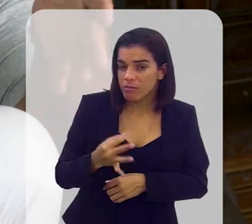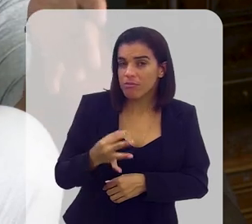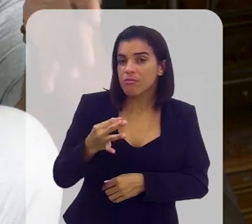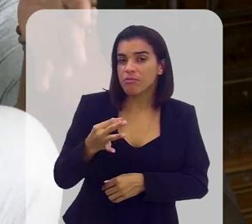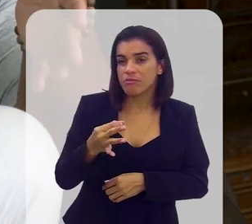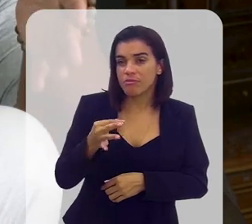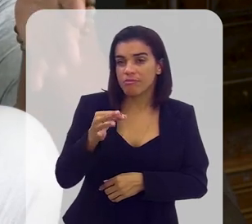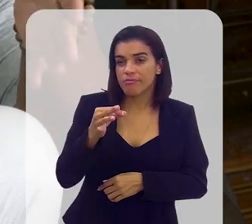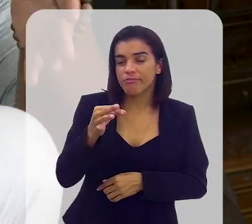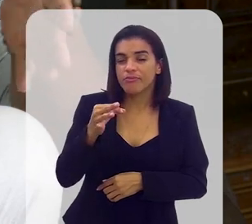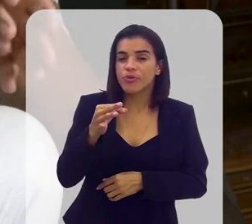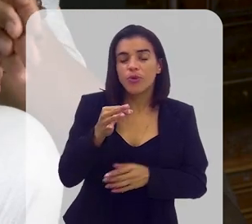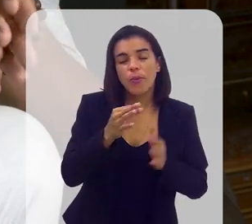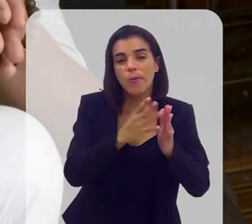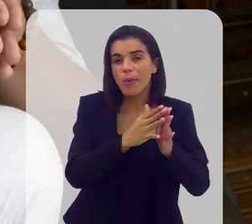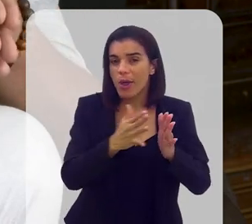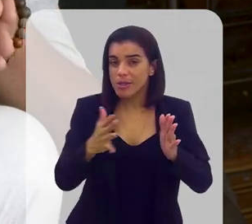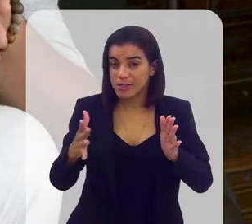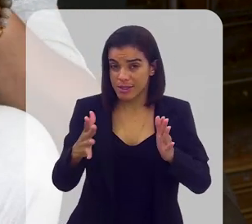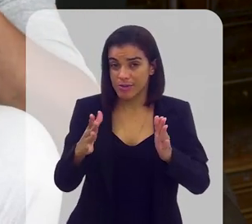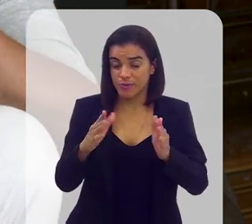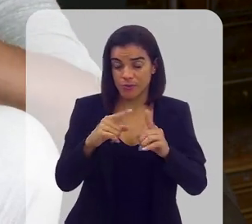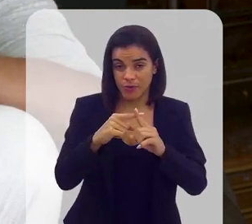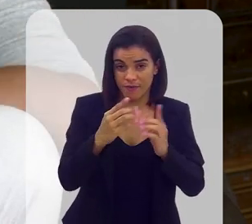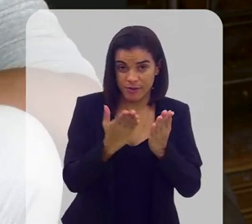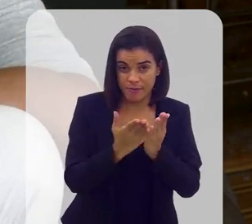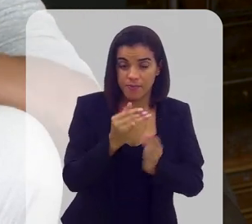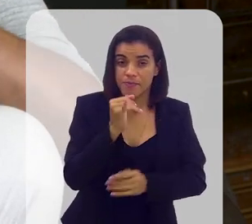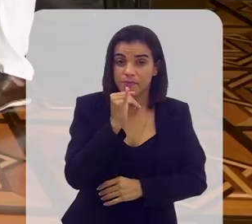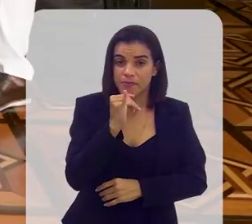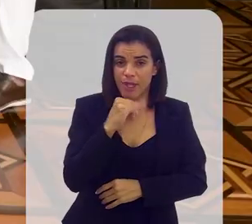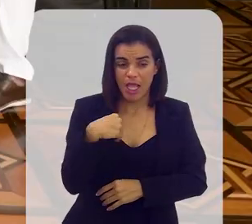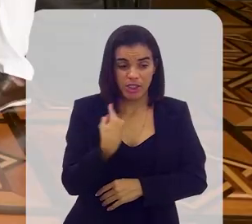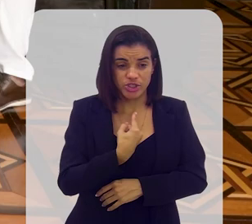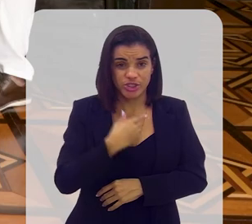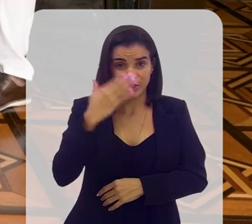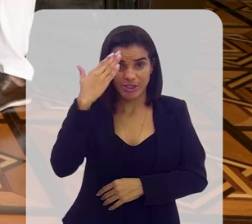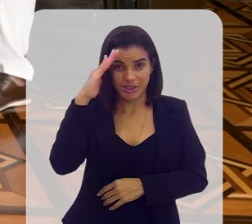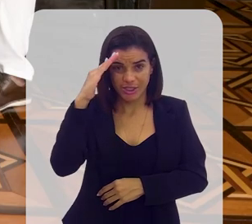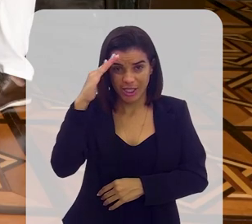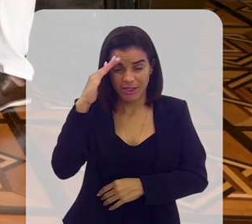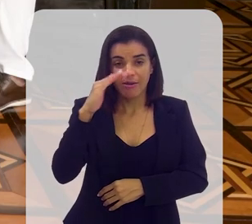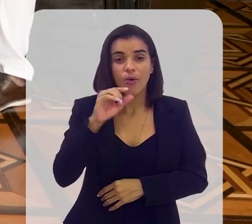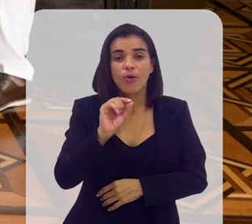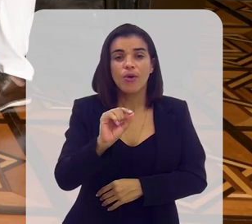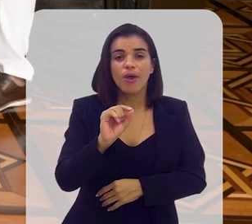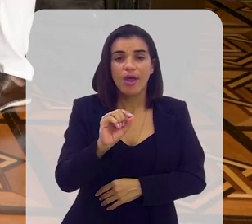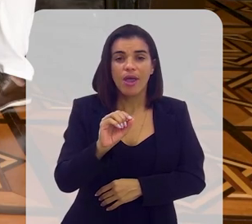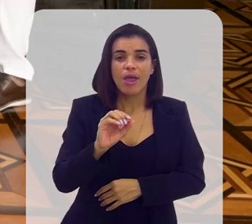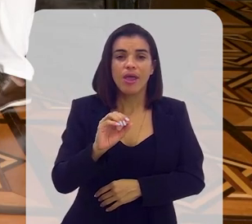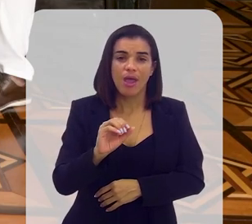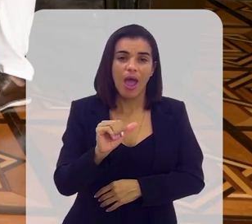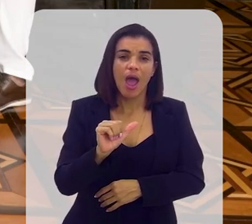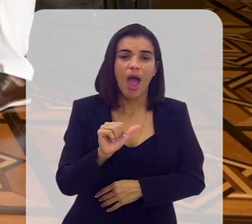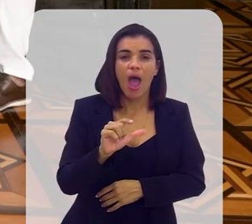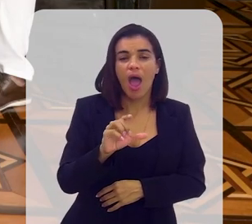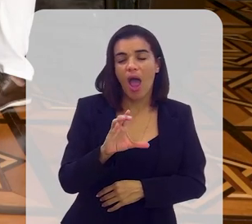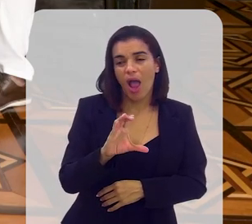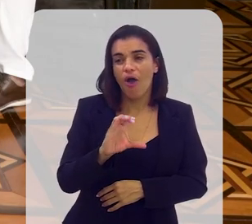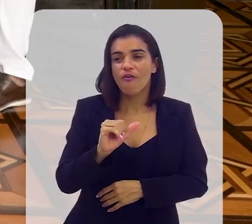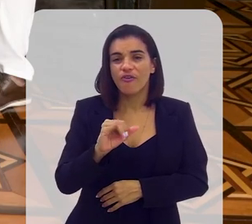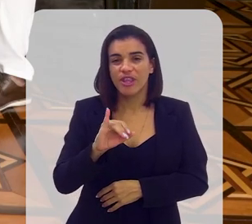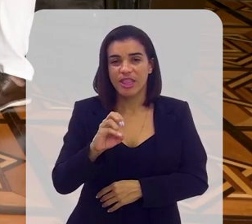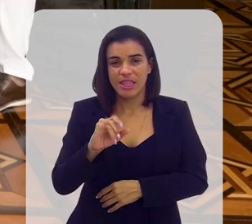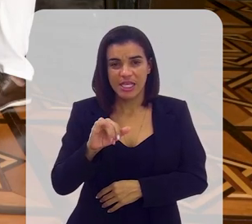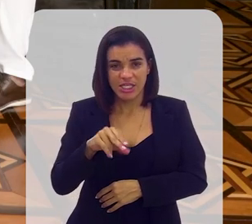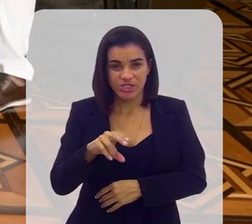dentro de um processo dentro do Evangelho. Por exemplo, a gente entende que os calvinistas, eles acreditam que